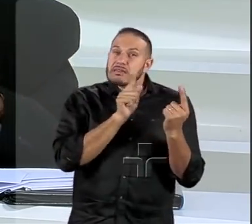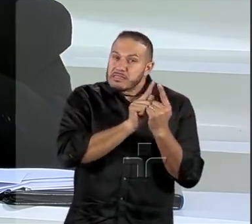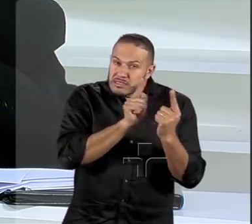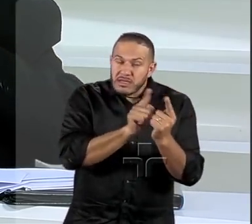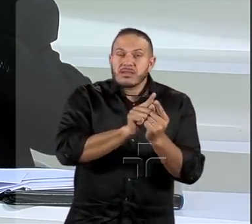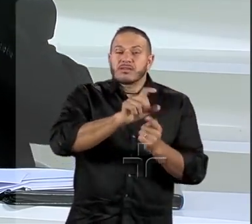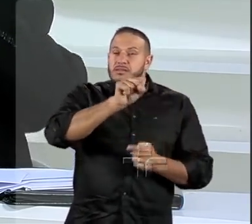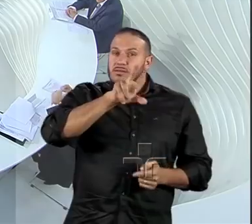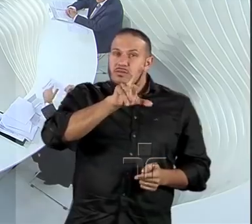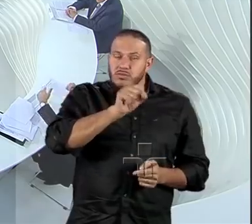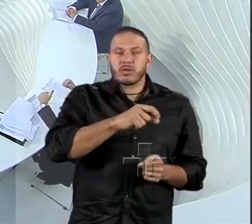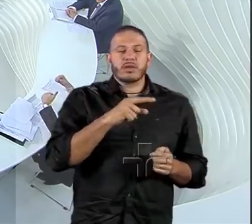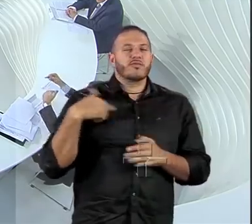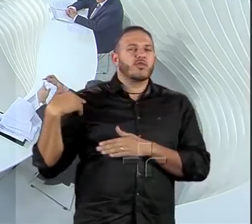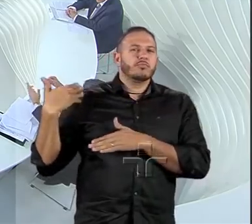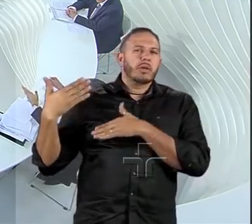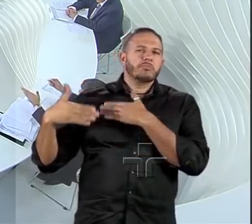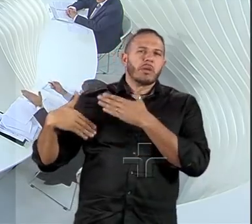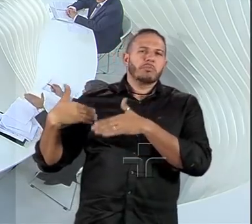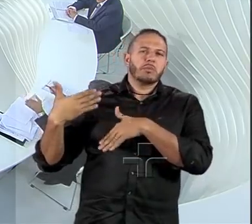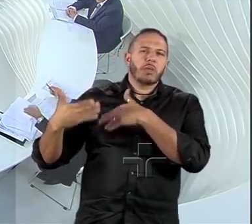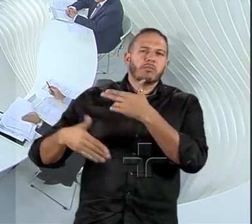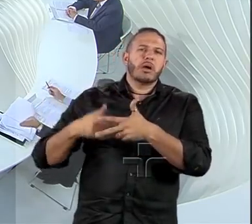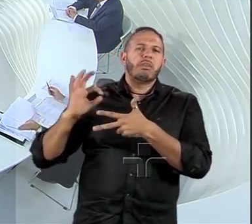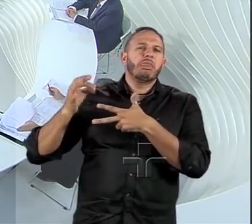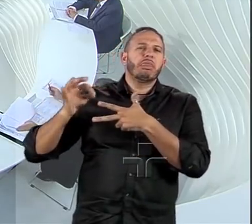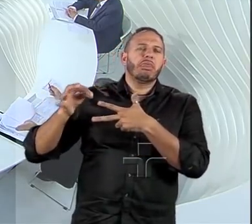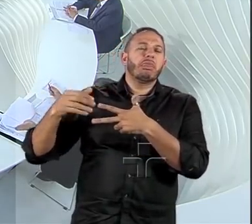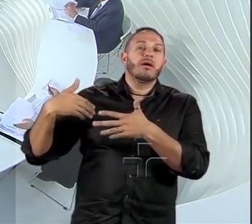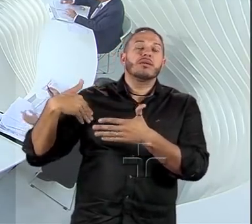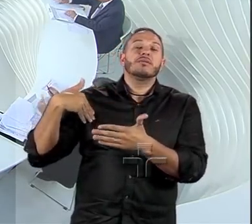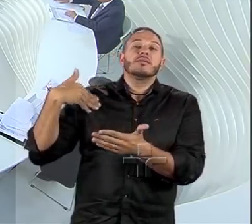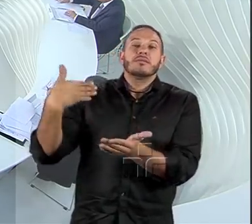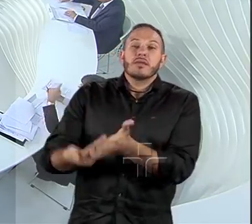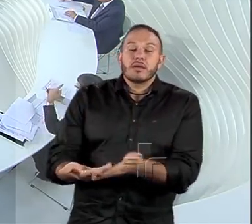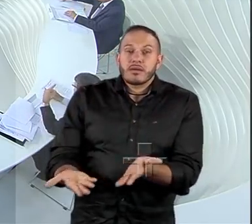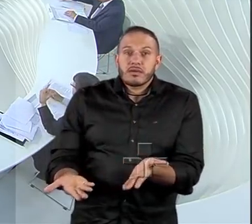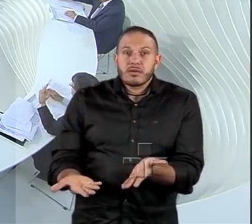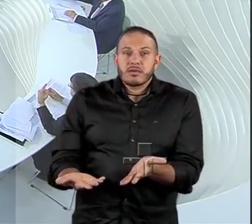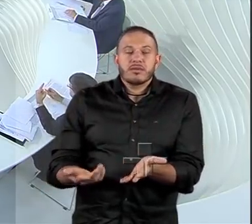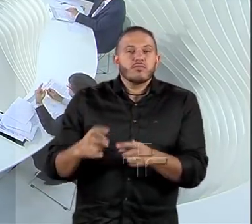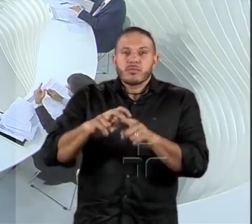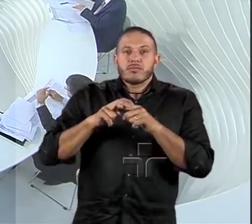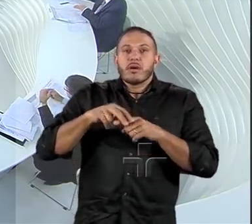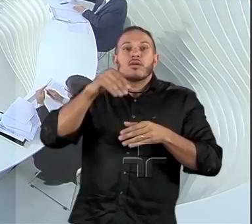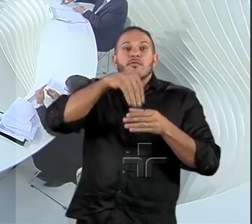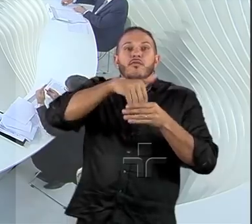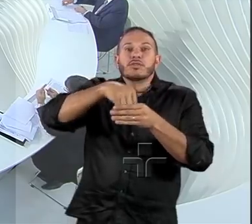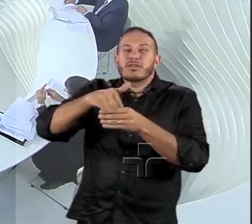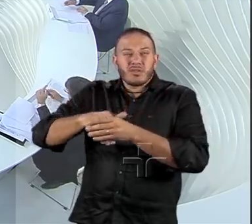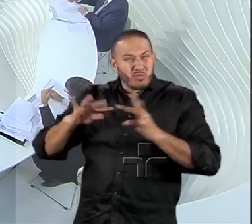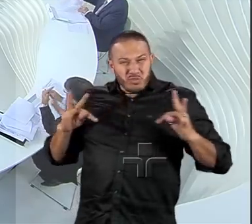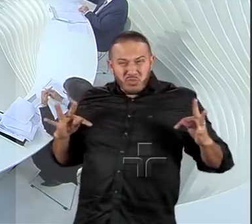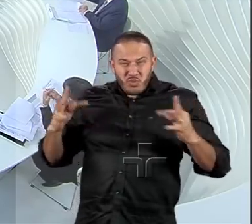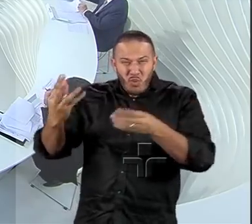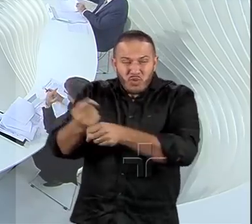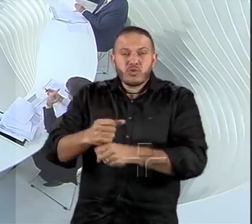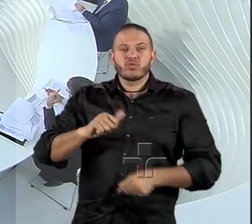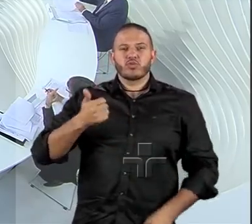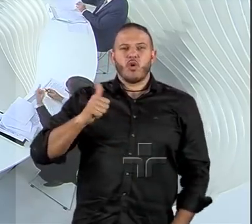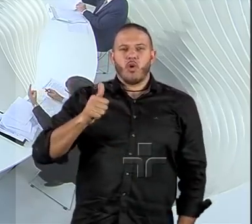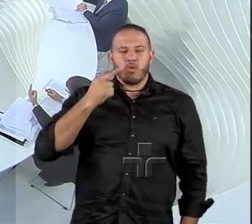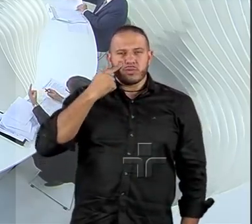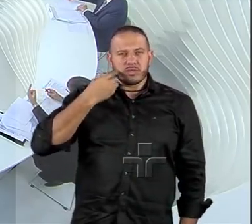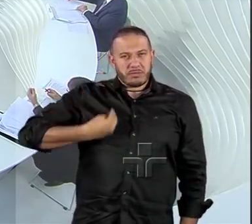planos. Isso ficou rolando no judiciário, rolando até que, finalmente, por unanimidade dos 11, estavam